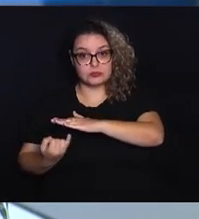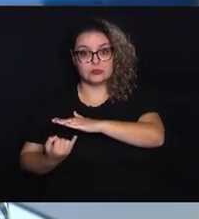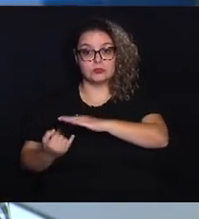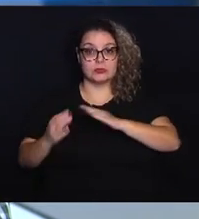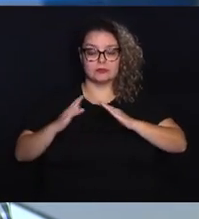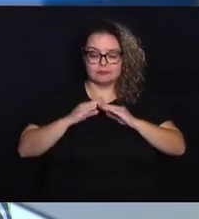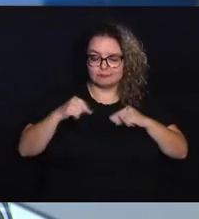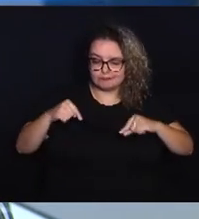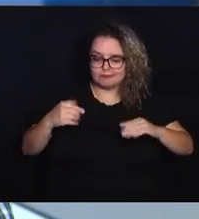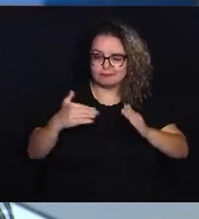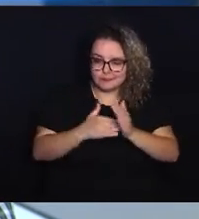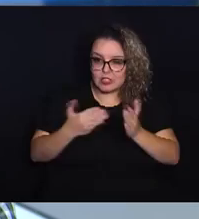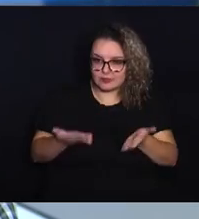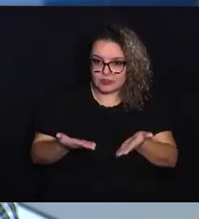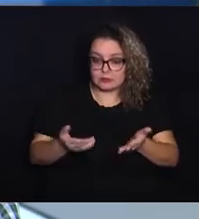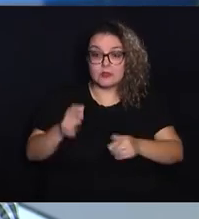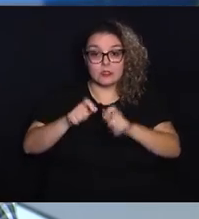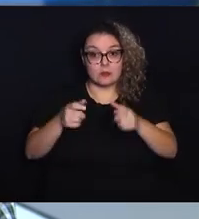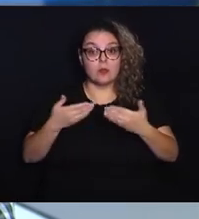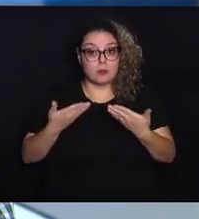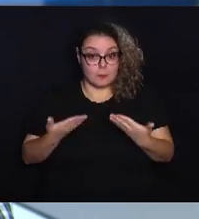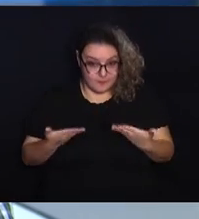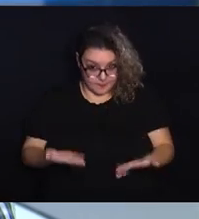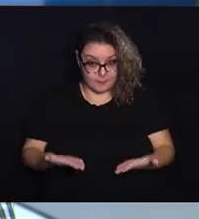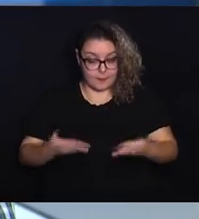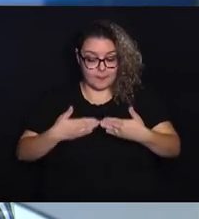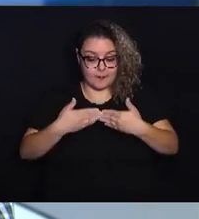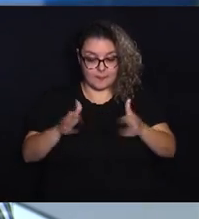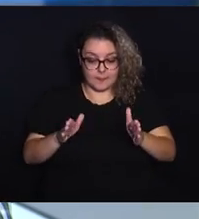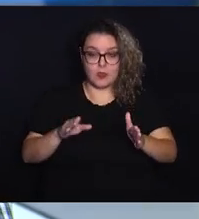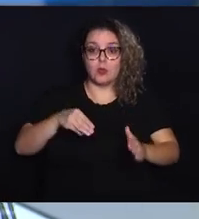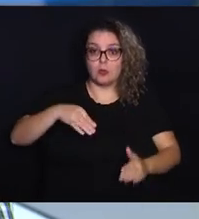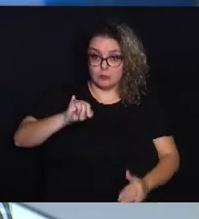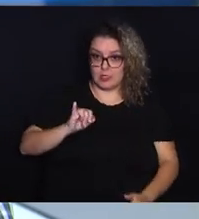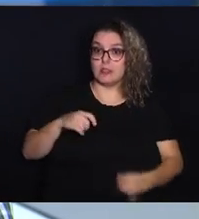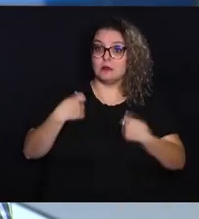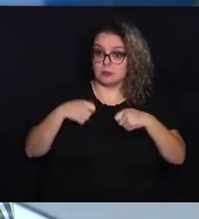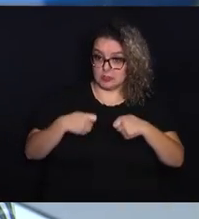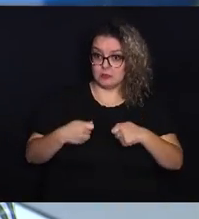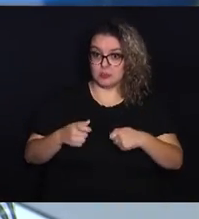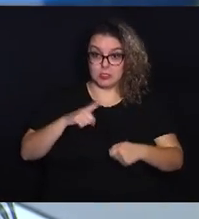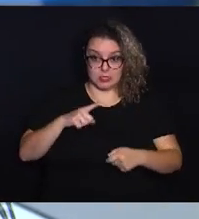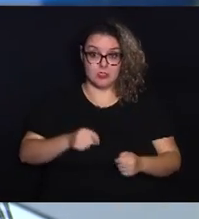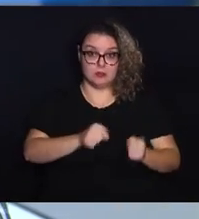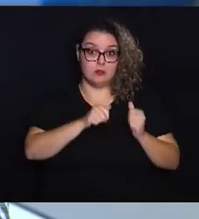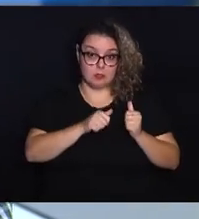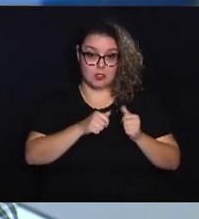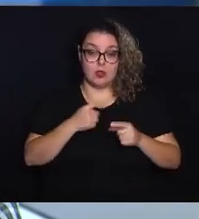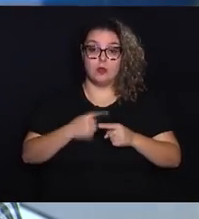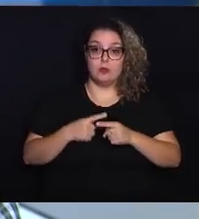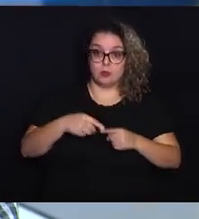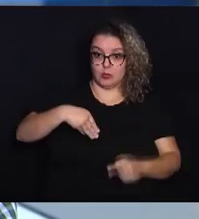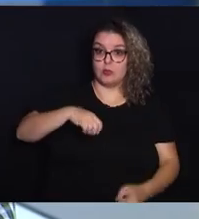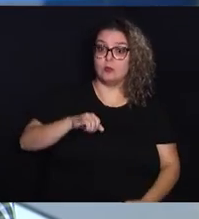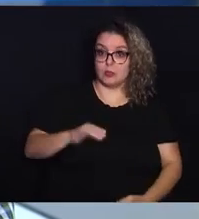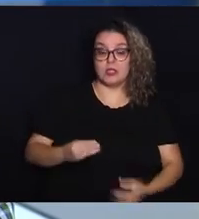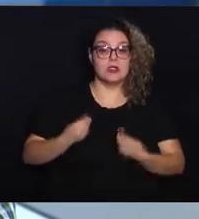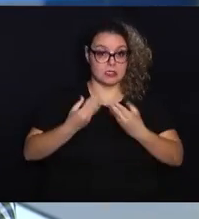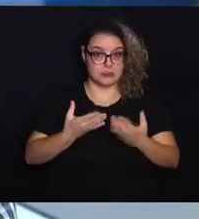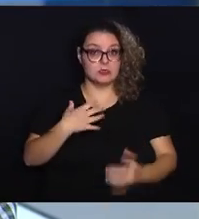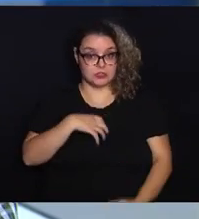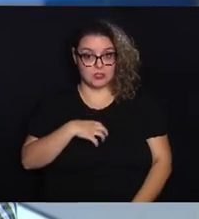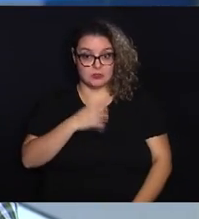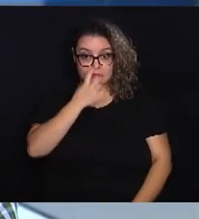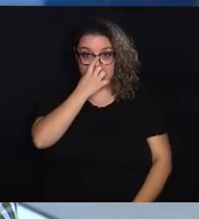informalidade né no fundo de quintal de casa Então essas pessoas podem abrir o mês e devem né para Que ela possa pegar e ter benefícios porque o